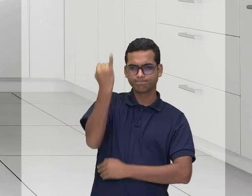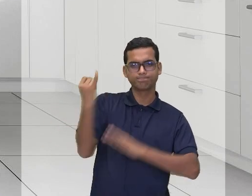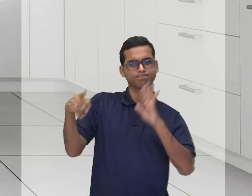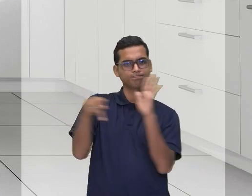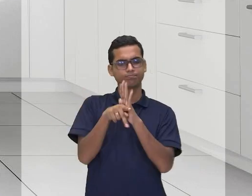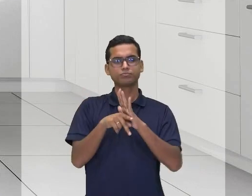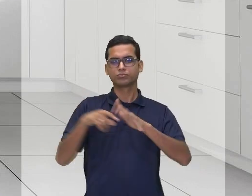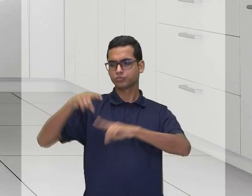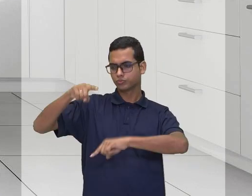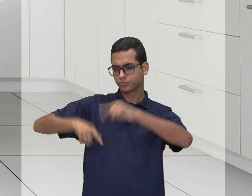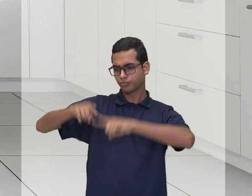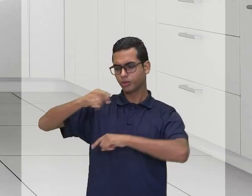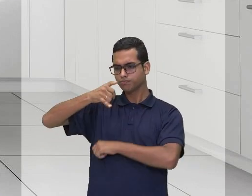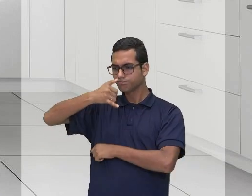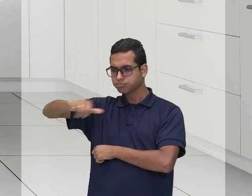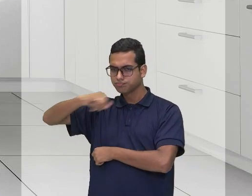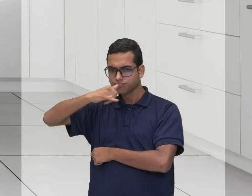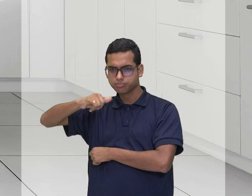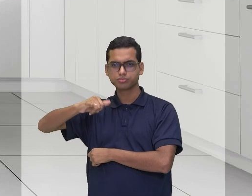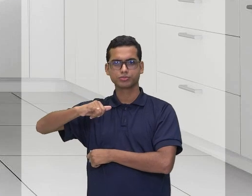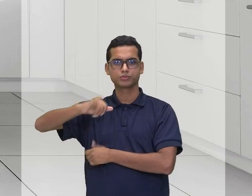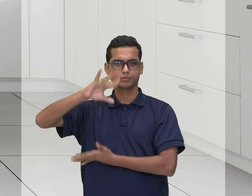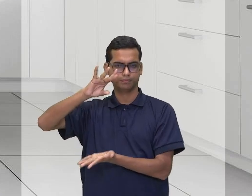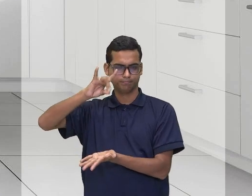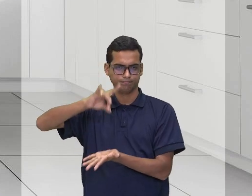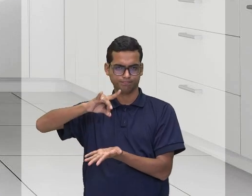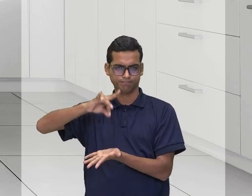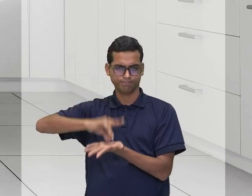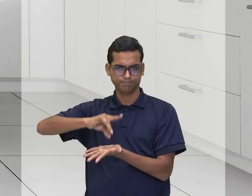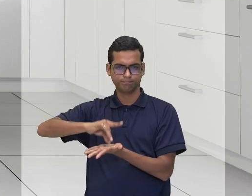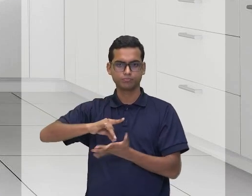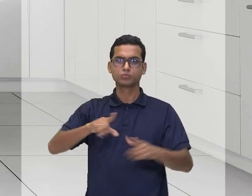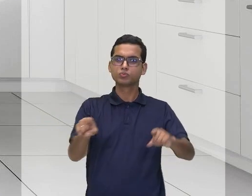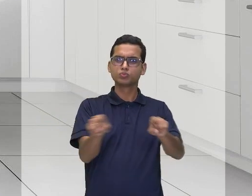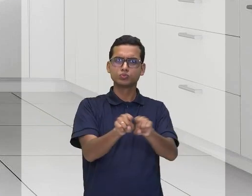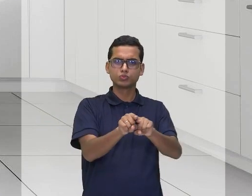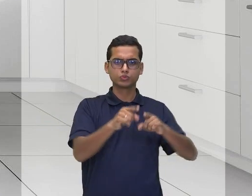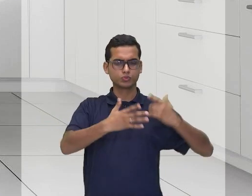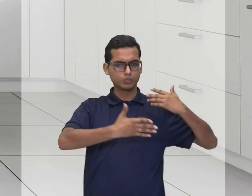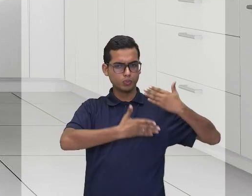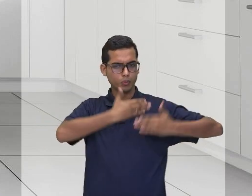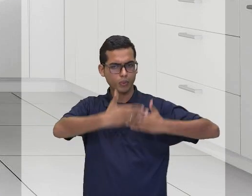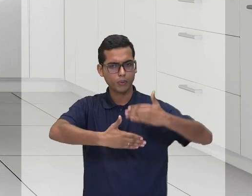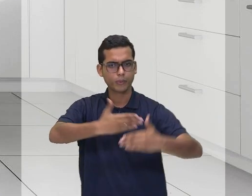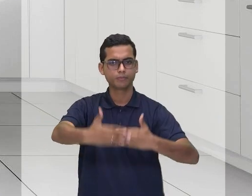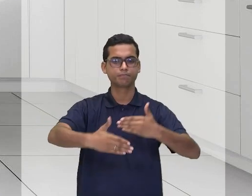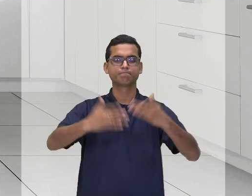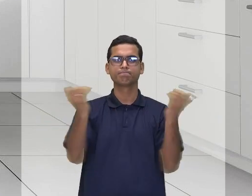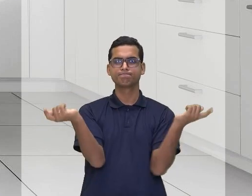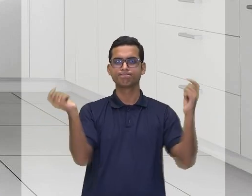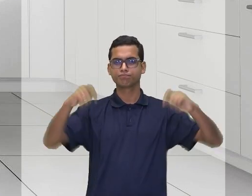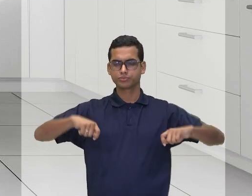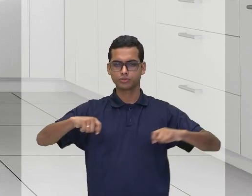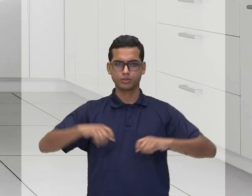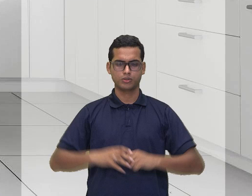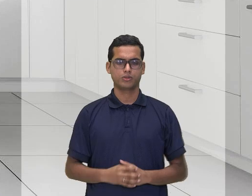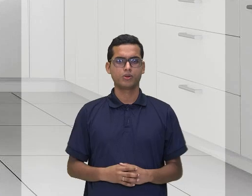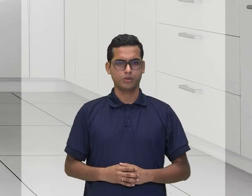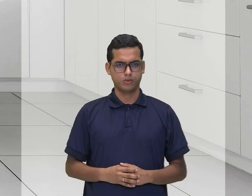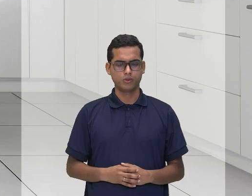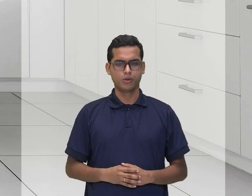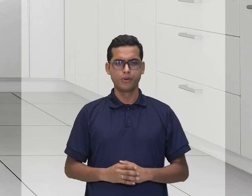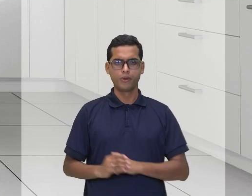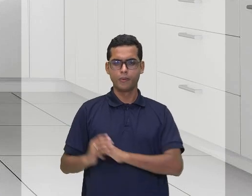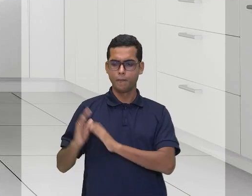nossos eletrodomésticos, e, né, o processo pode ser dividido em